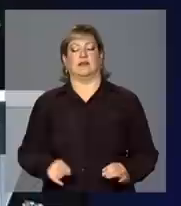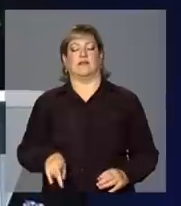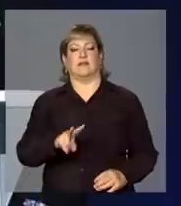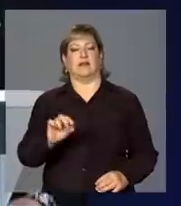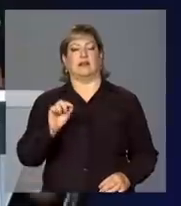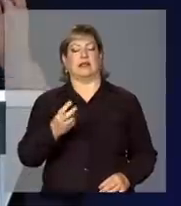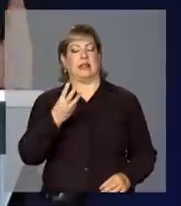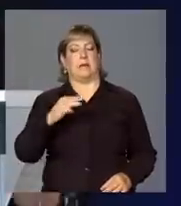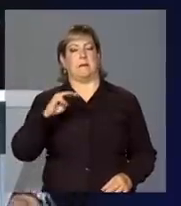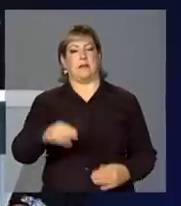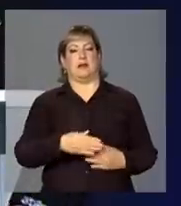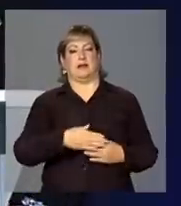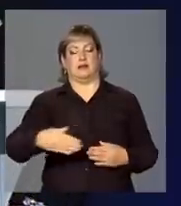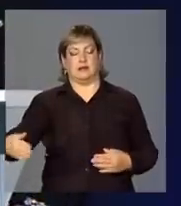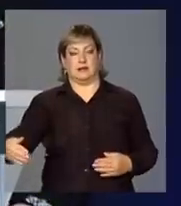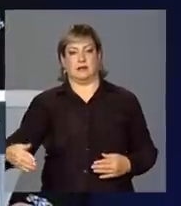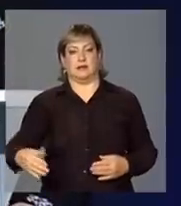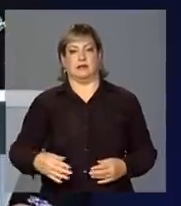3 milhões